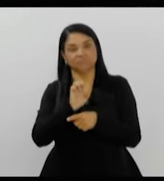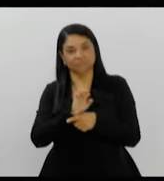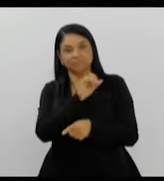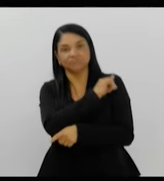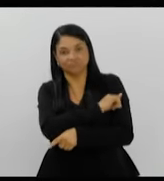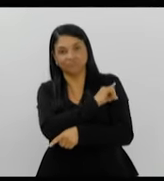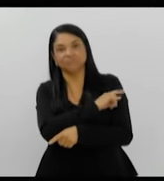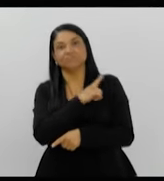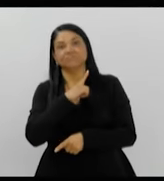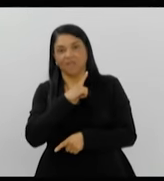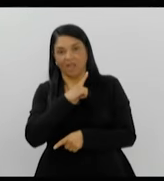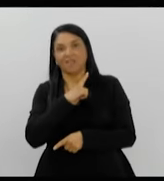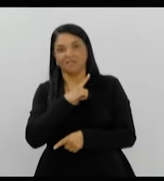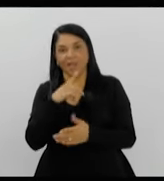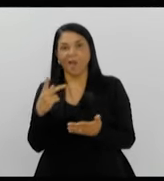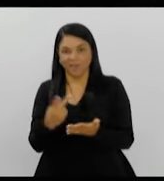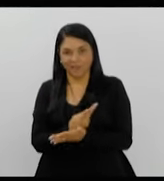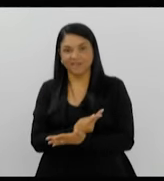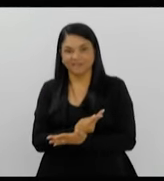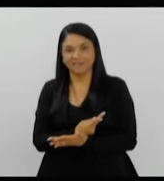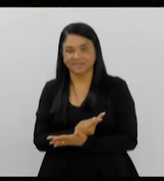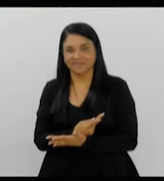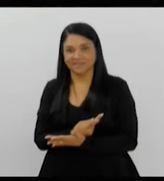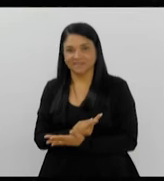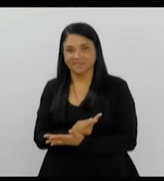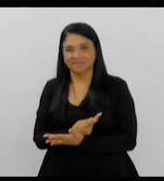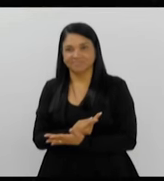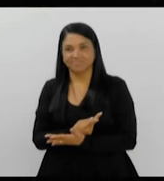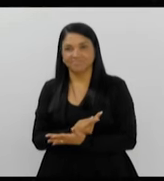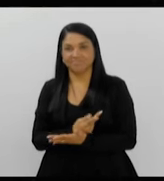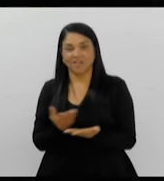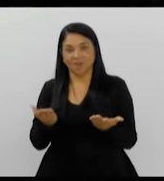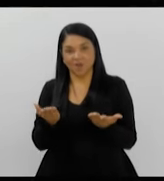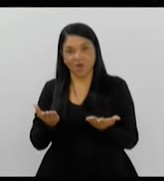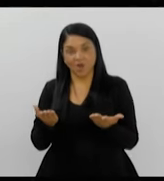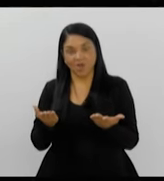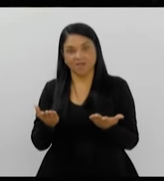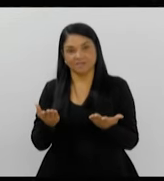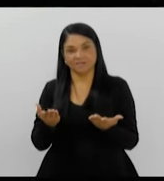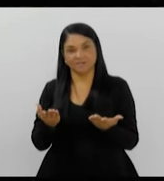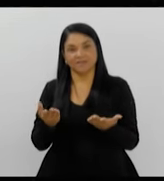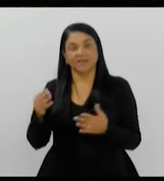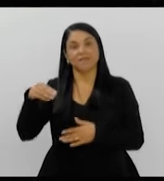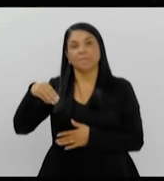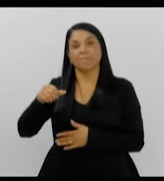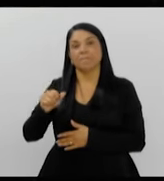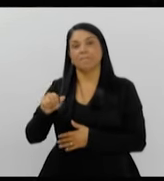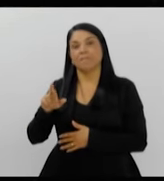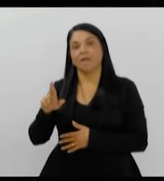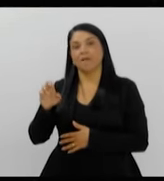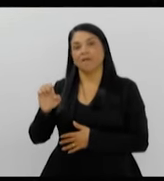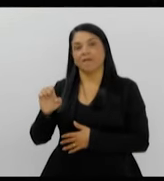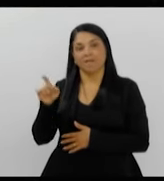aconteceu e acontece tá nesse momento acontecendo na Maré